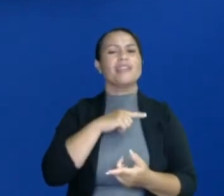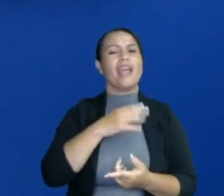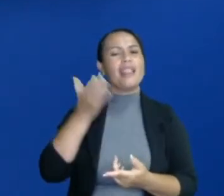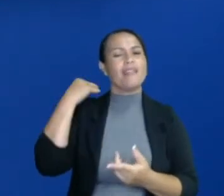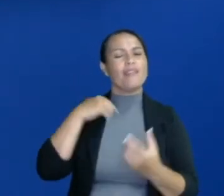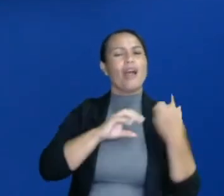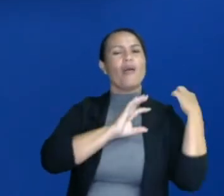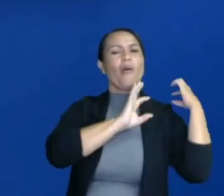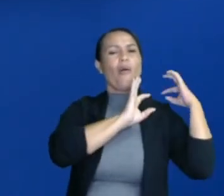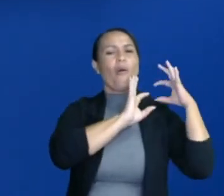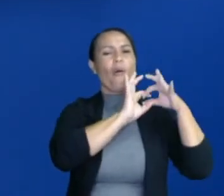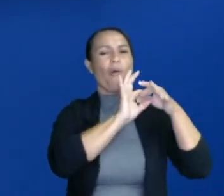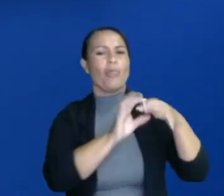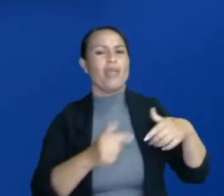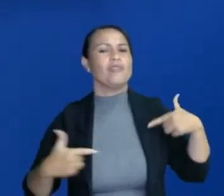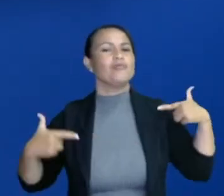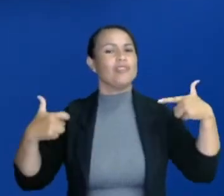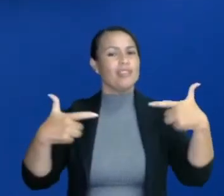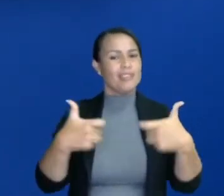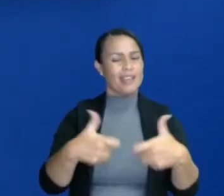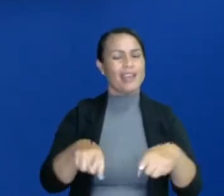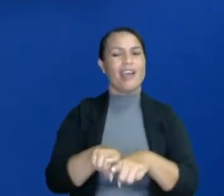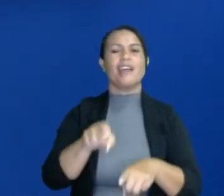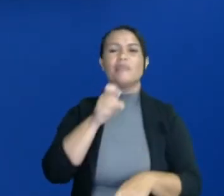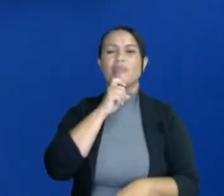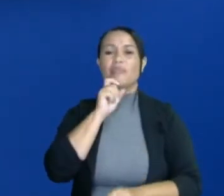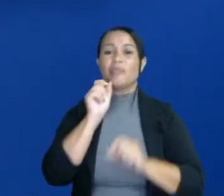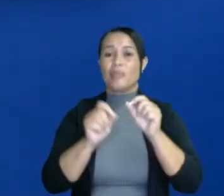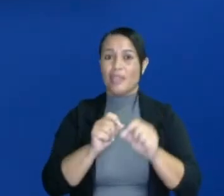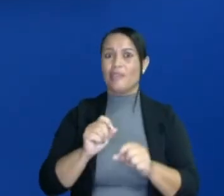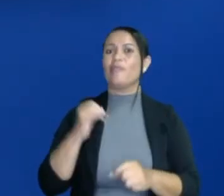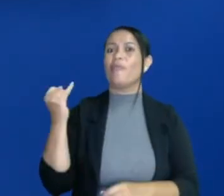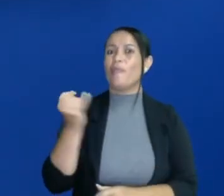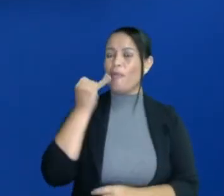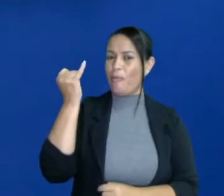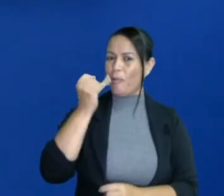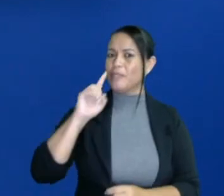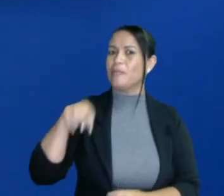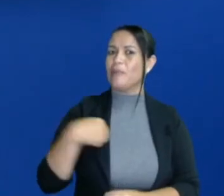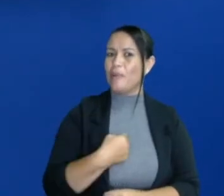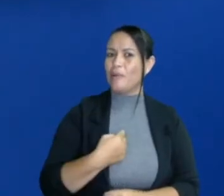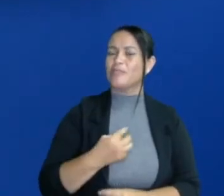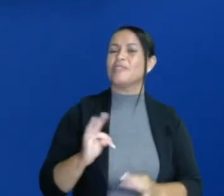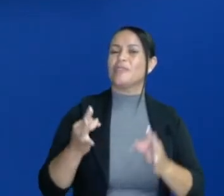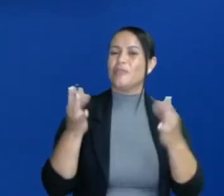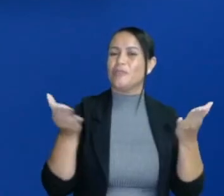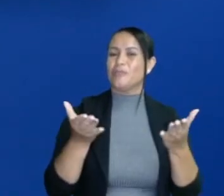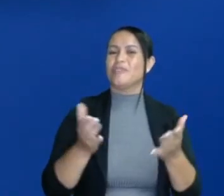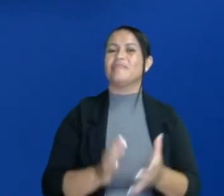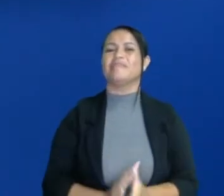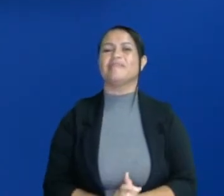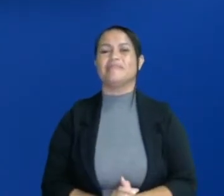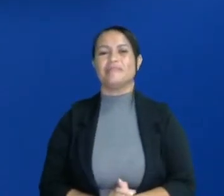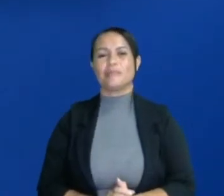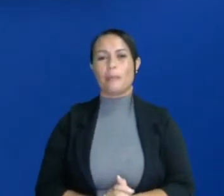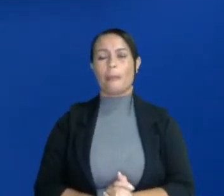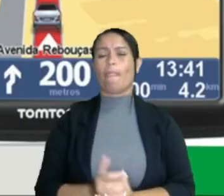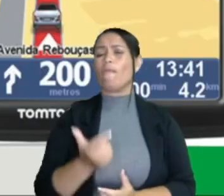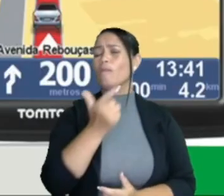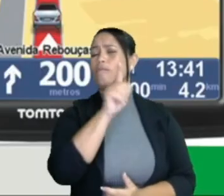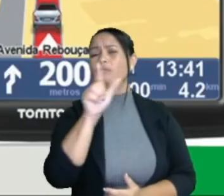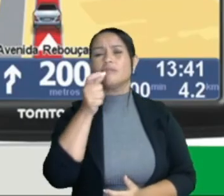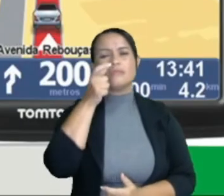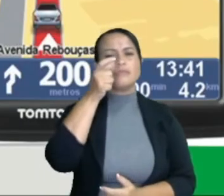Fria, ele foi imprescindível para a gente chegar ao nível de tecnologia que a gente tem hoje, tá bom? Uma outra